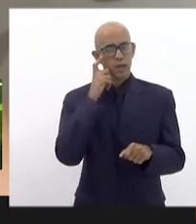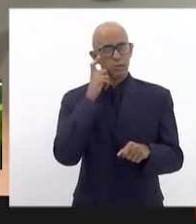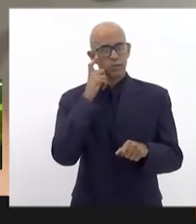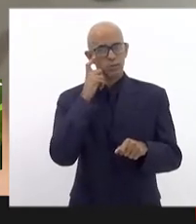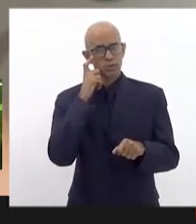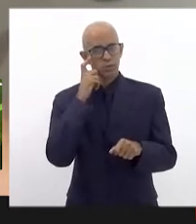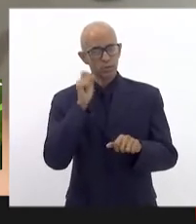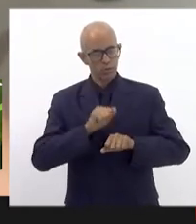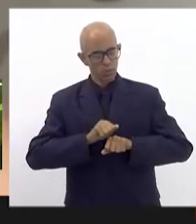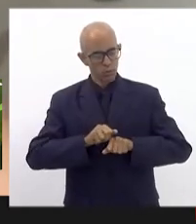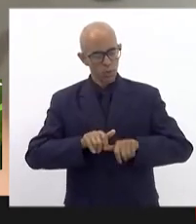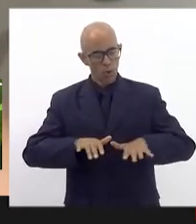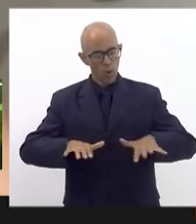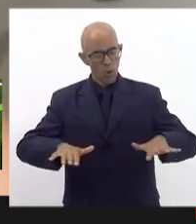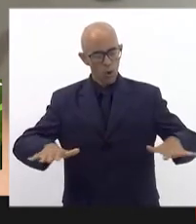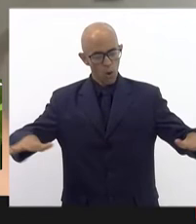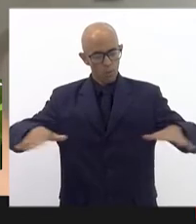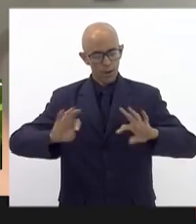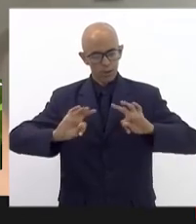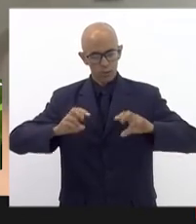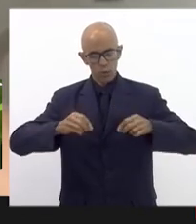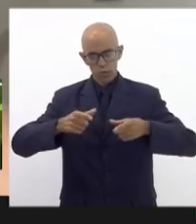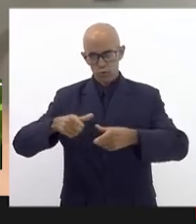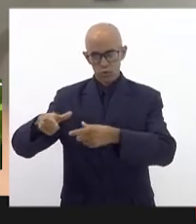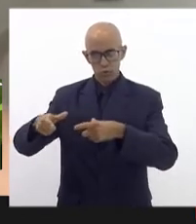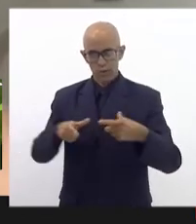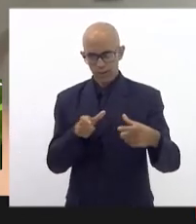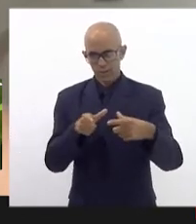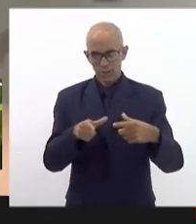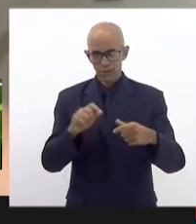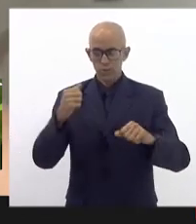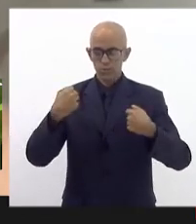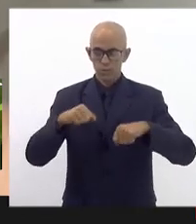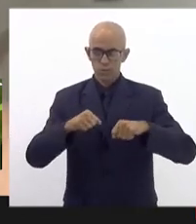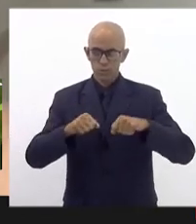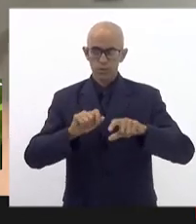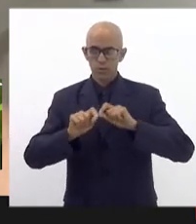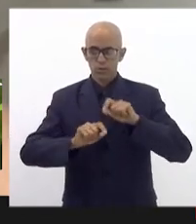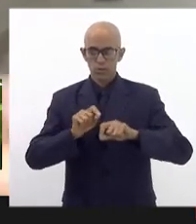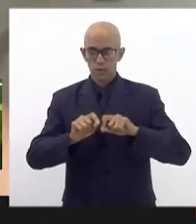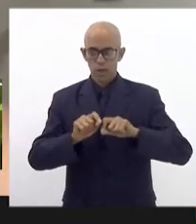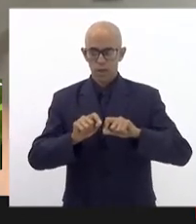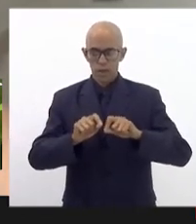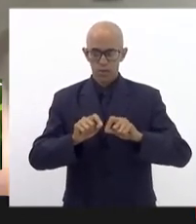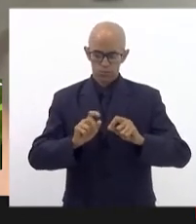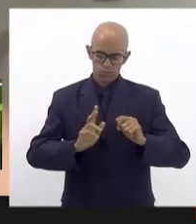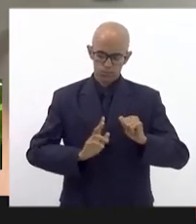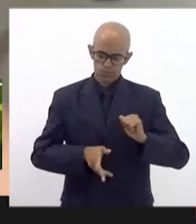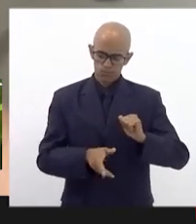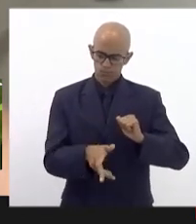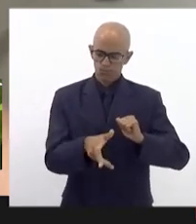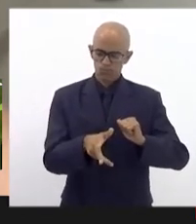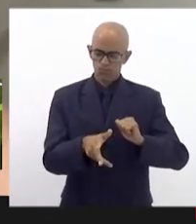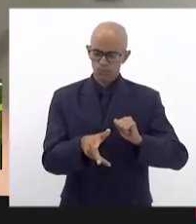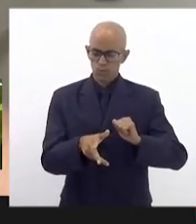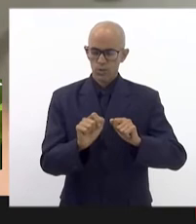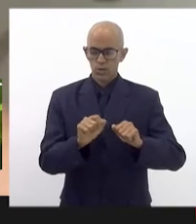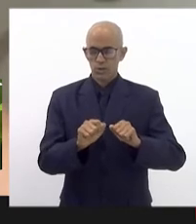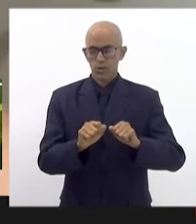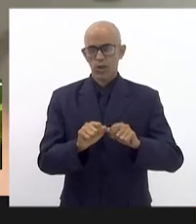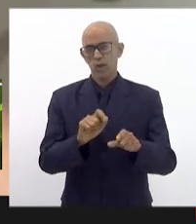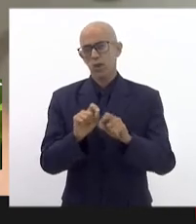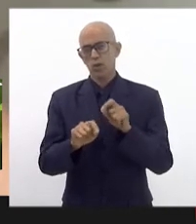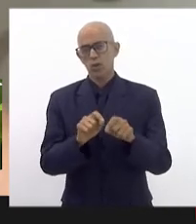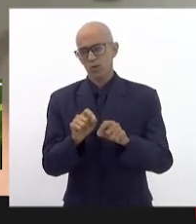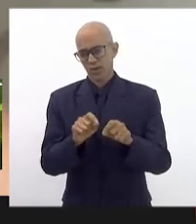capilarização, onde para todos os lugares a gente tem que manter o sangue ali circulando para que todos os